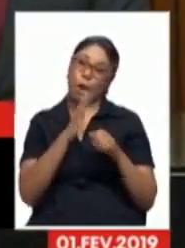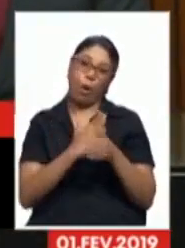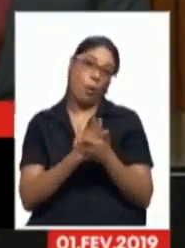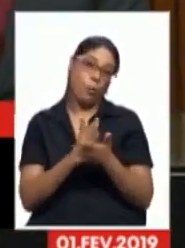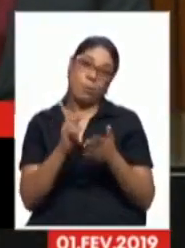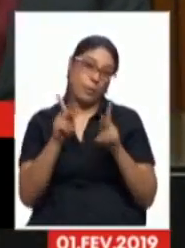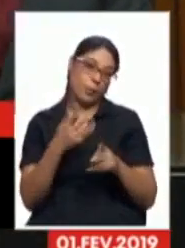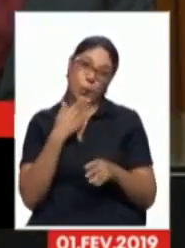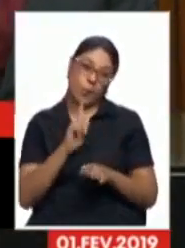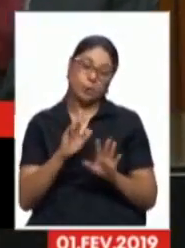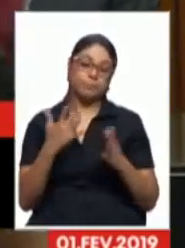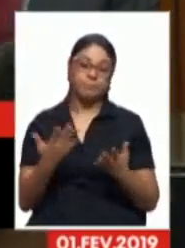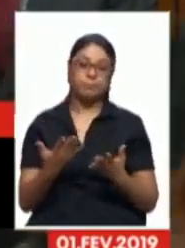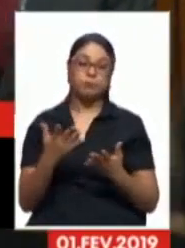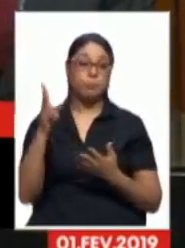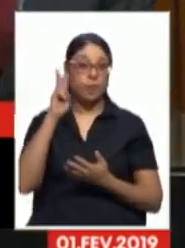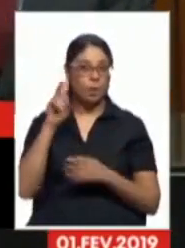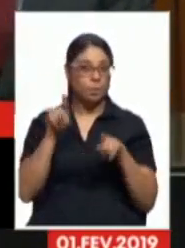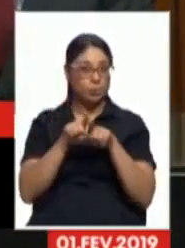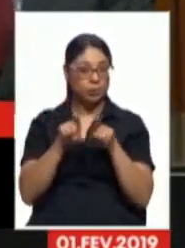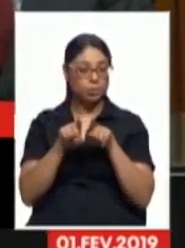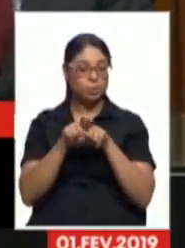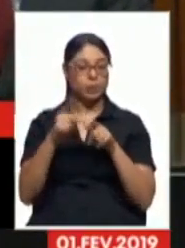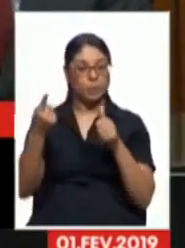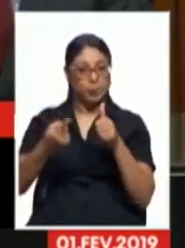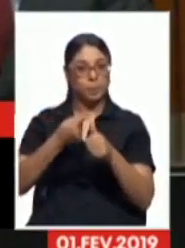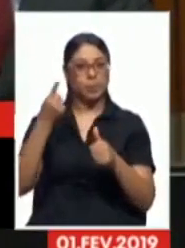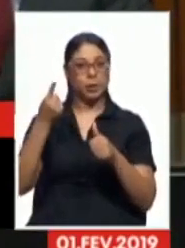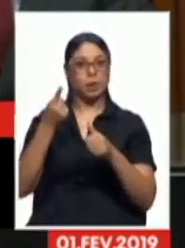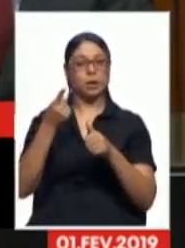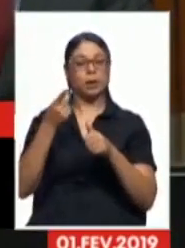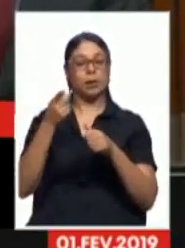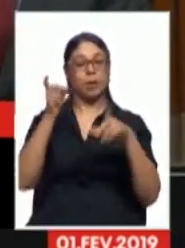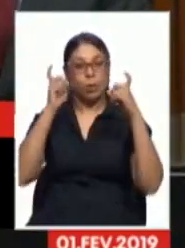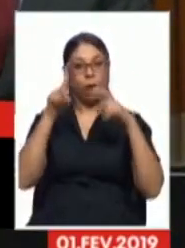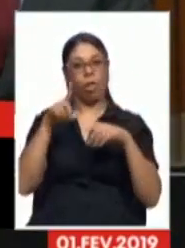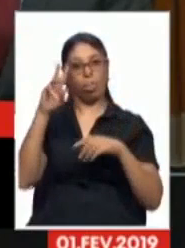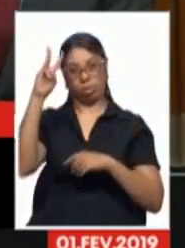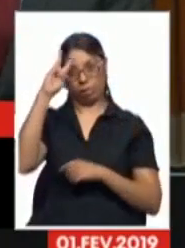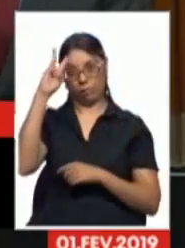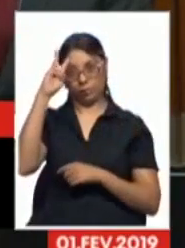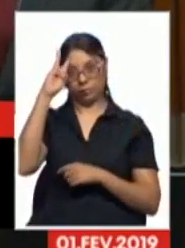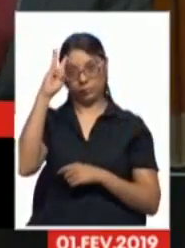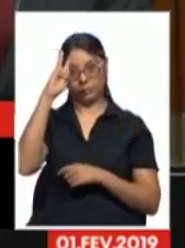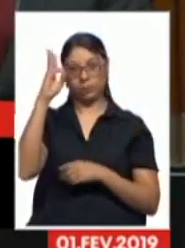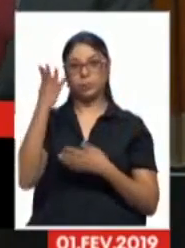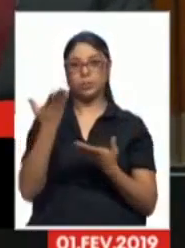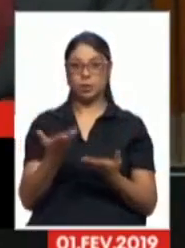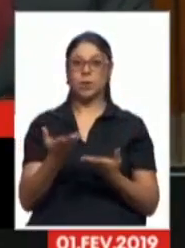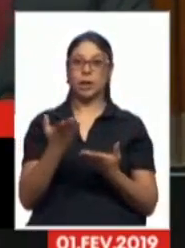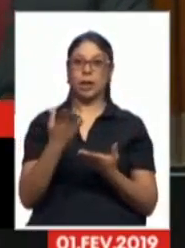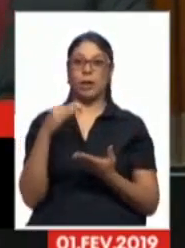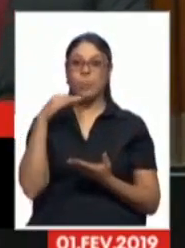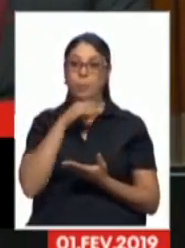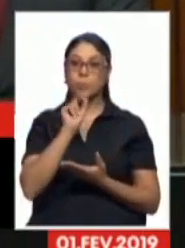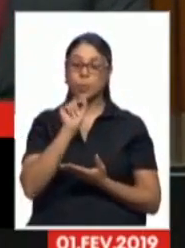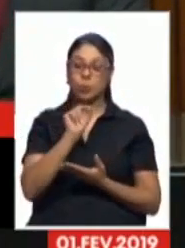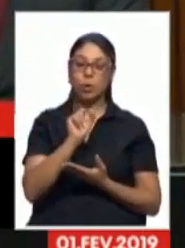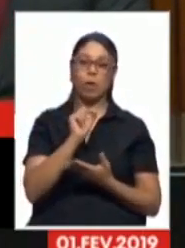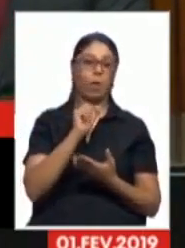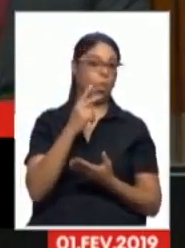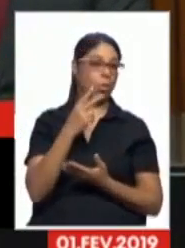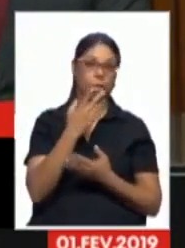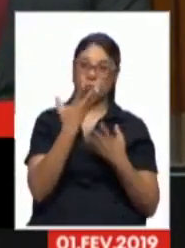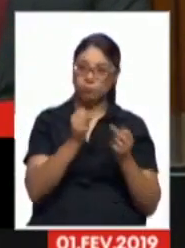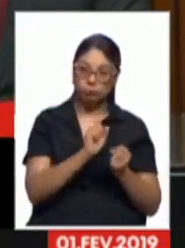a Assembleia começa a primeira reunião já na terça-feira com a apreciação de vetos, né? Tanto vetos do governador